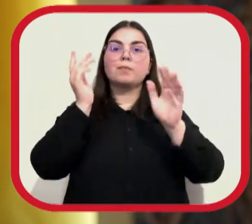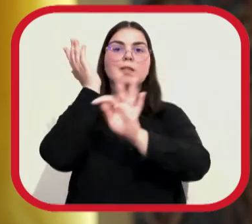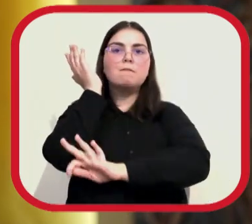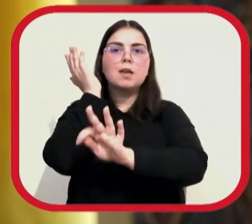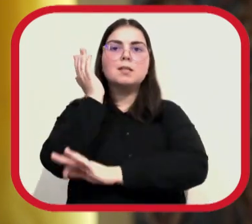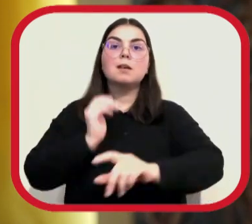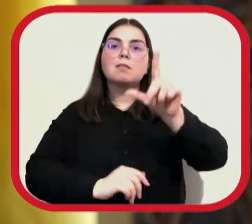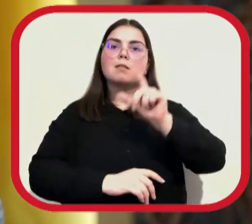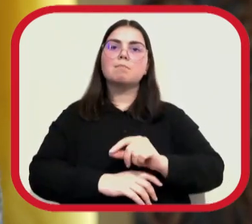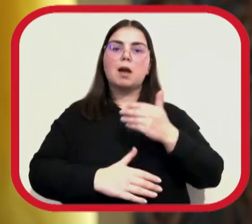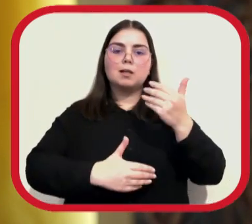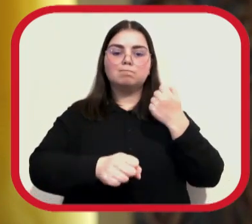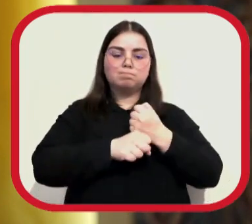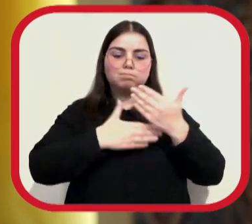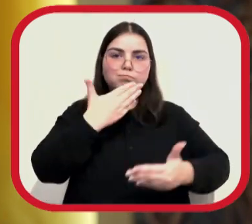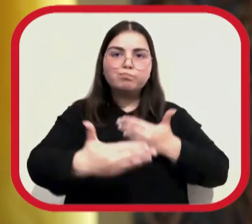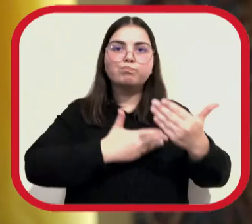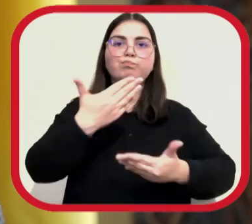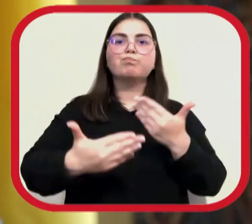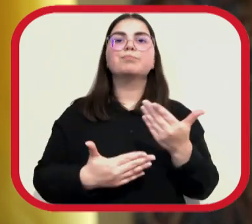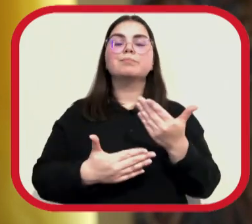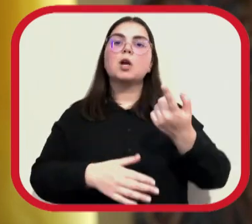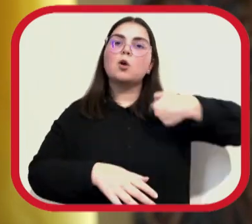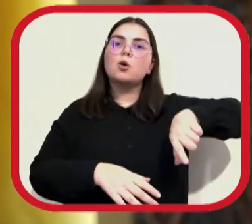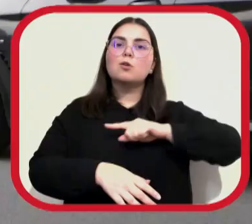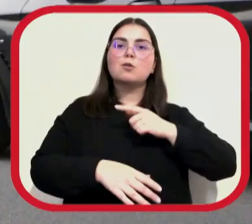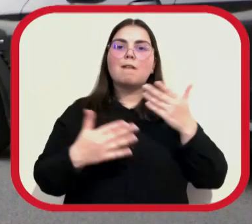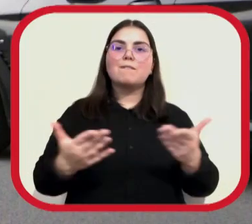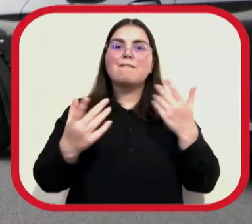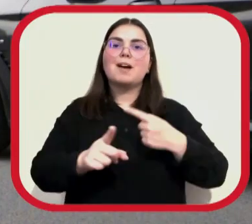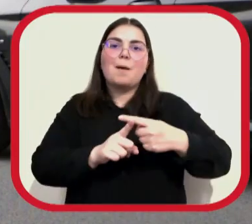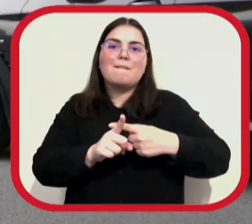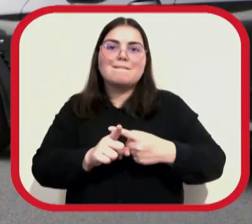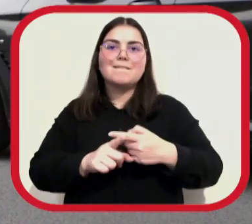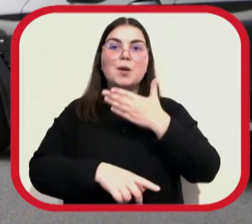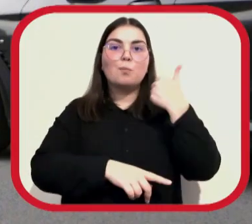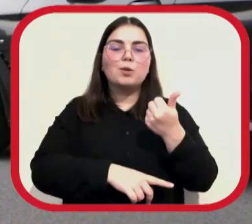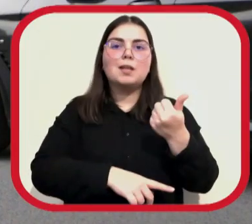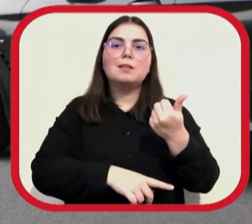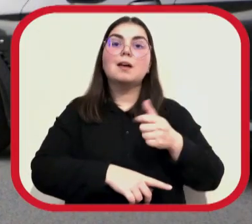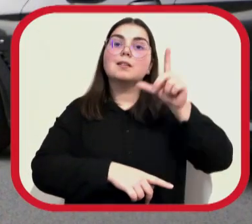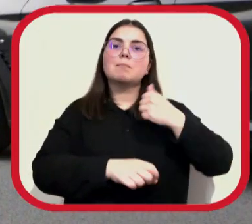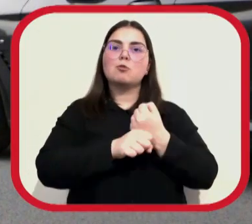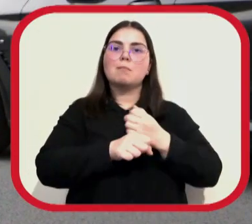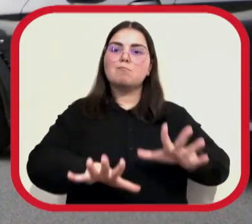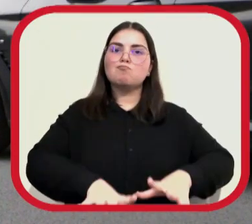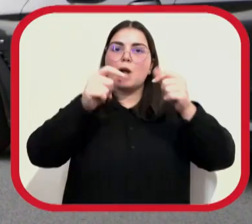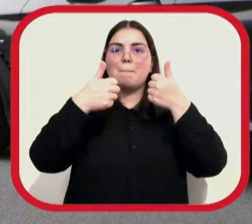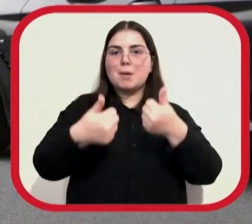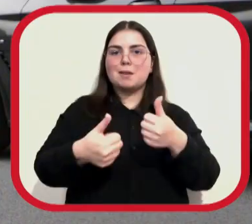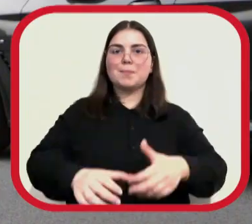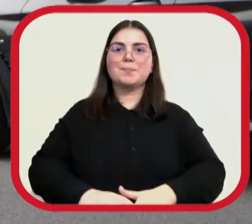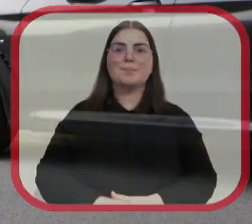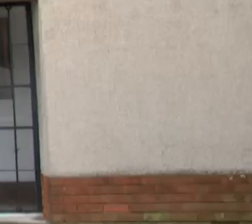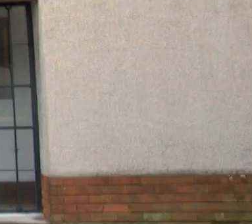que a freguesia também possamos ajudar a que continue a estar muito apetitosa e bonita, portanto, e a funcionar bem.